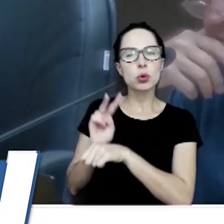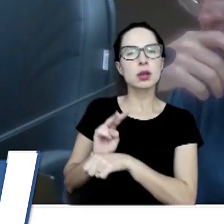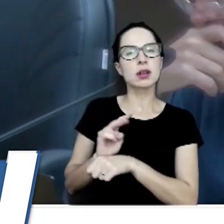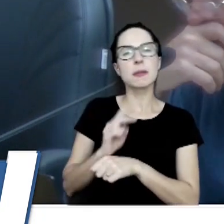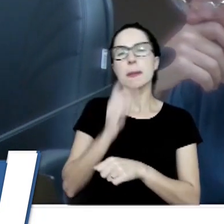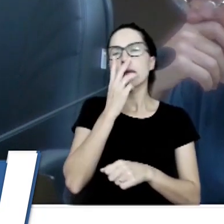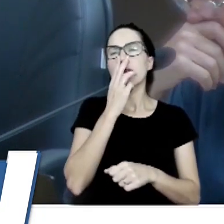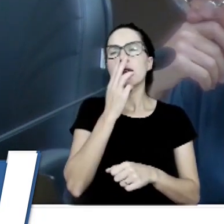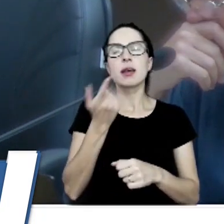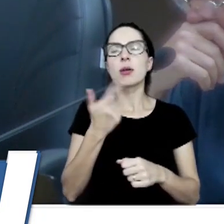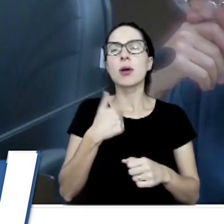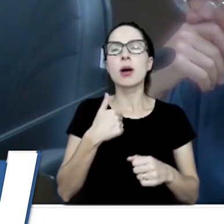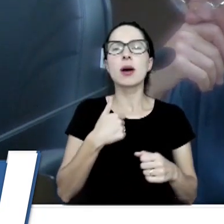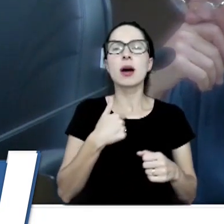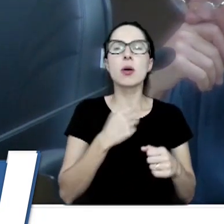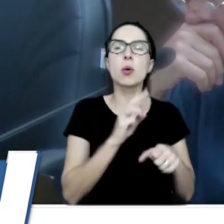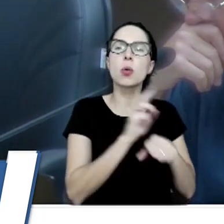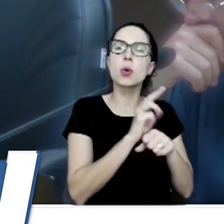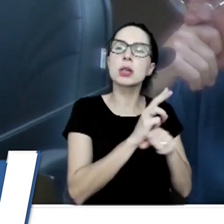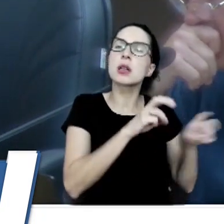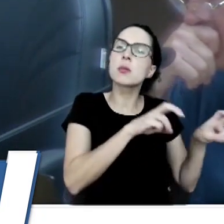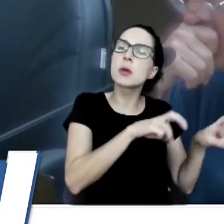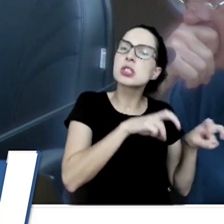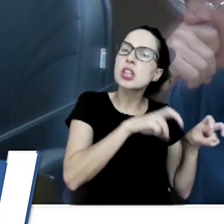do sindicato que nós utilizamos lá.